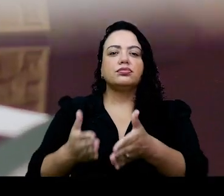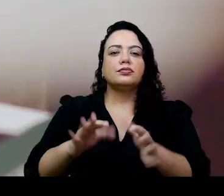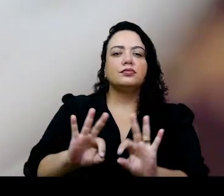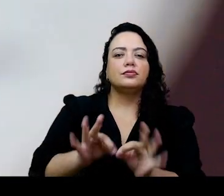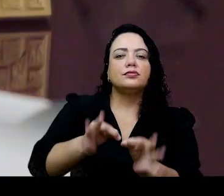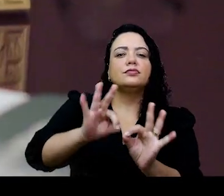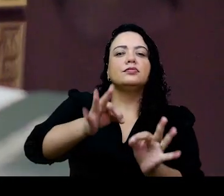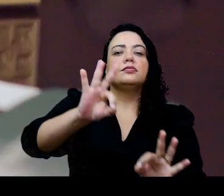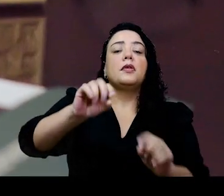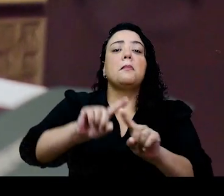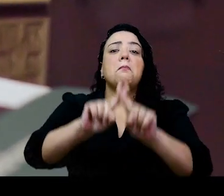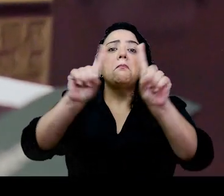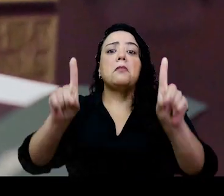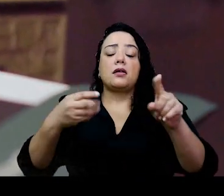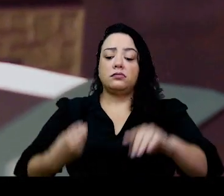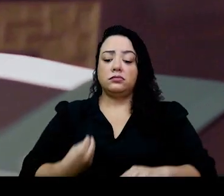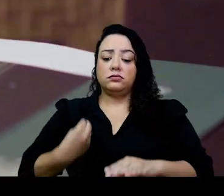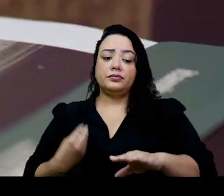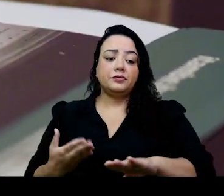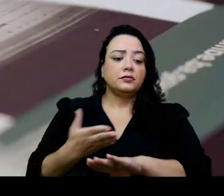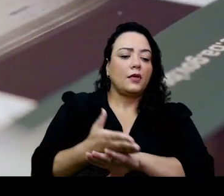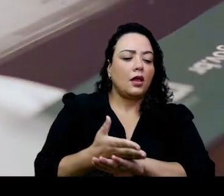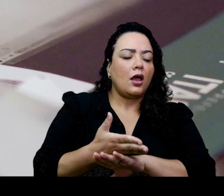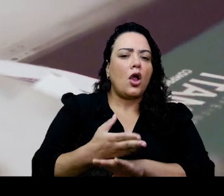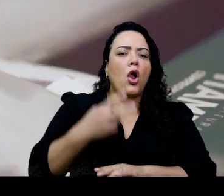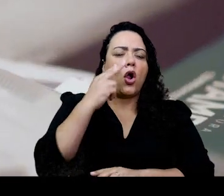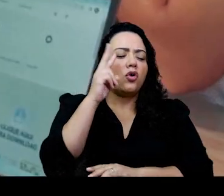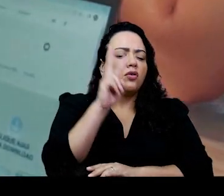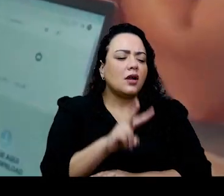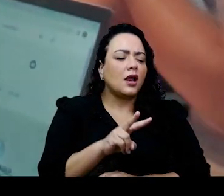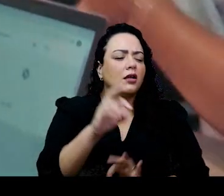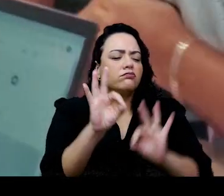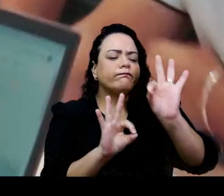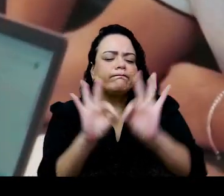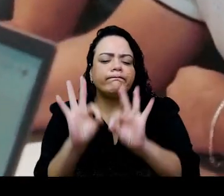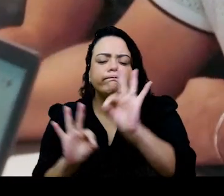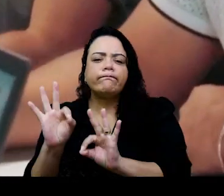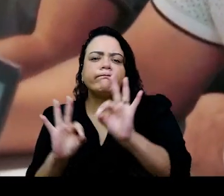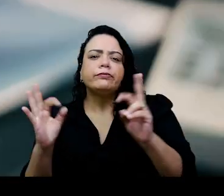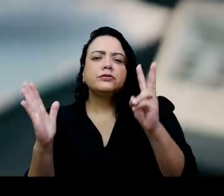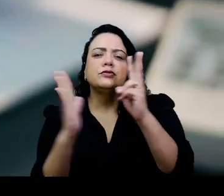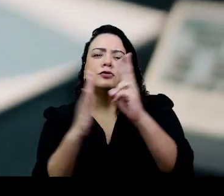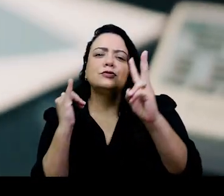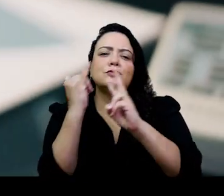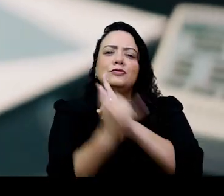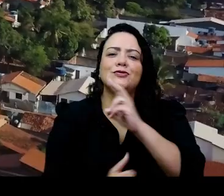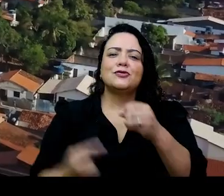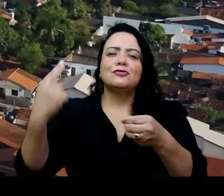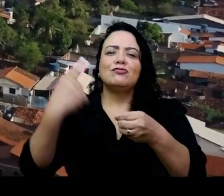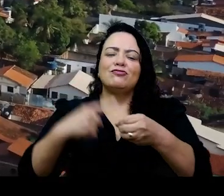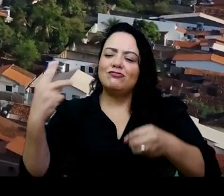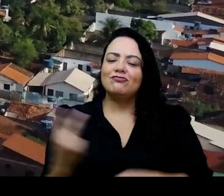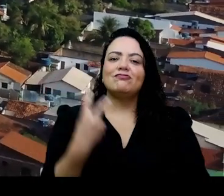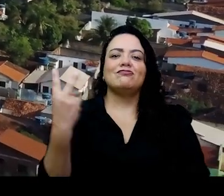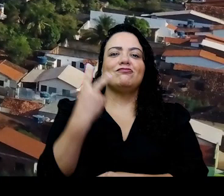O caminho foi longo, mas quando chegamos aqui, vimos o que precisava fazer para Itambé ser